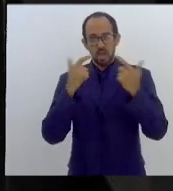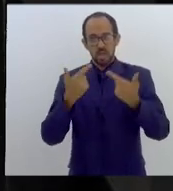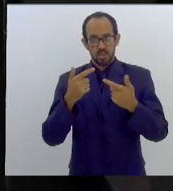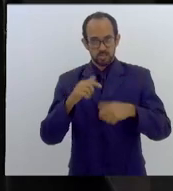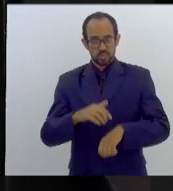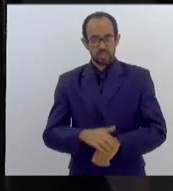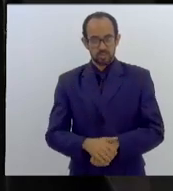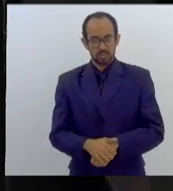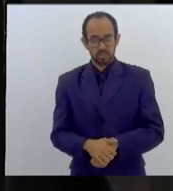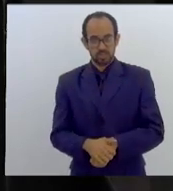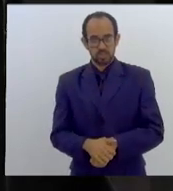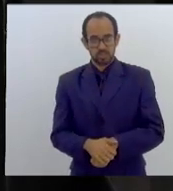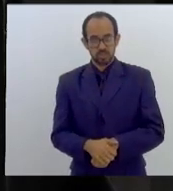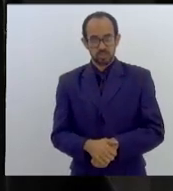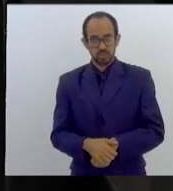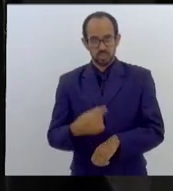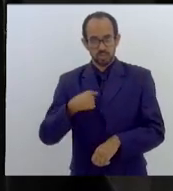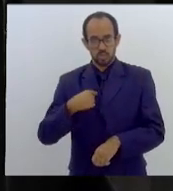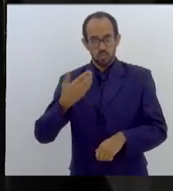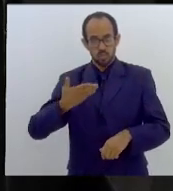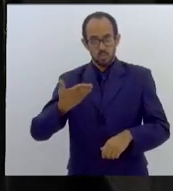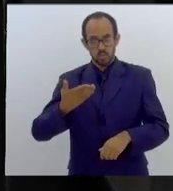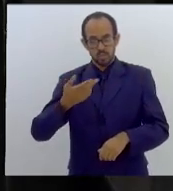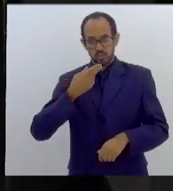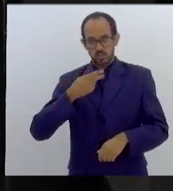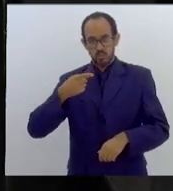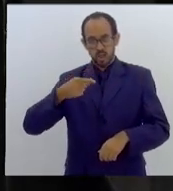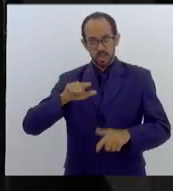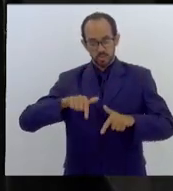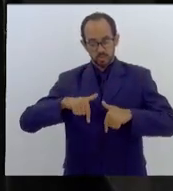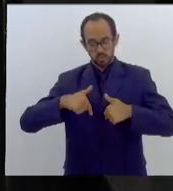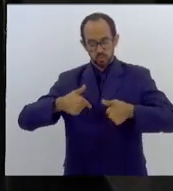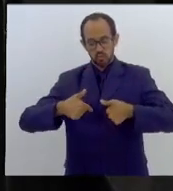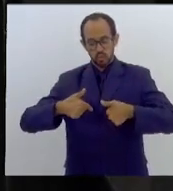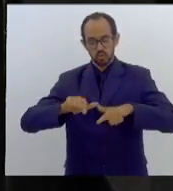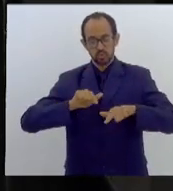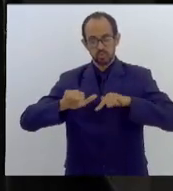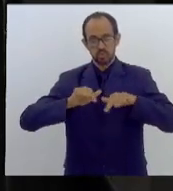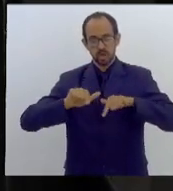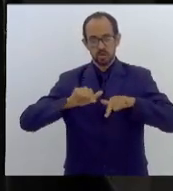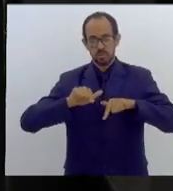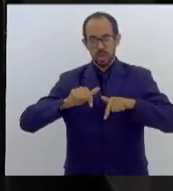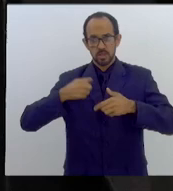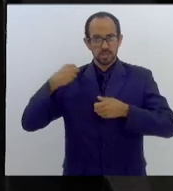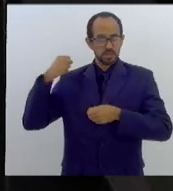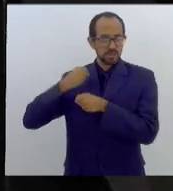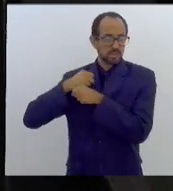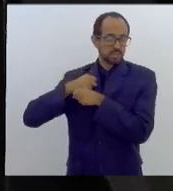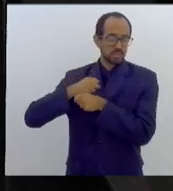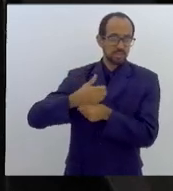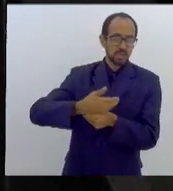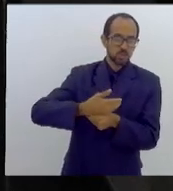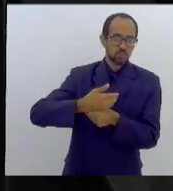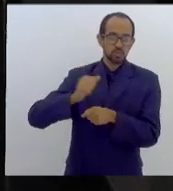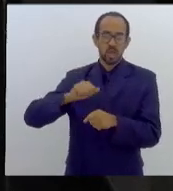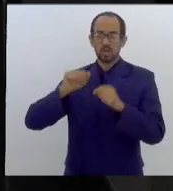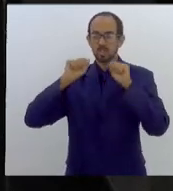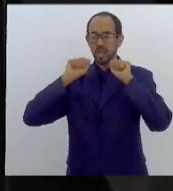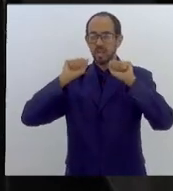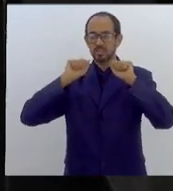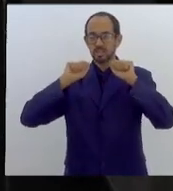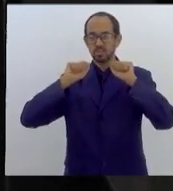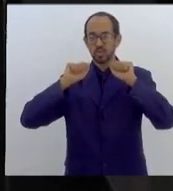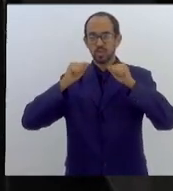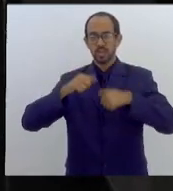Assembleia Legislativa, eu hoje no expediente inicial falei do esforço de trabalho nesses últimos anos da nossa assessoria fiscal, o